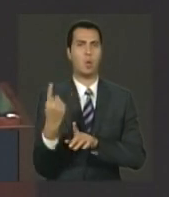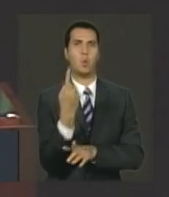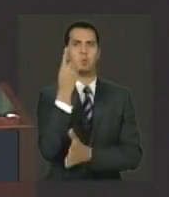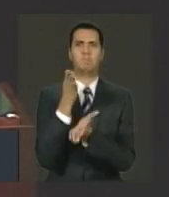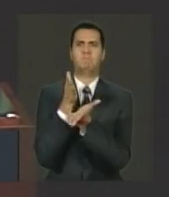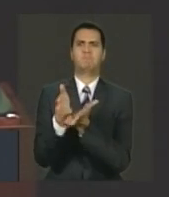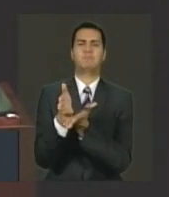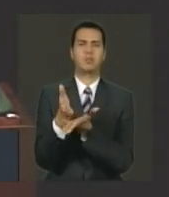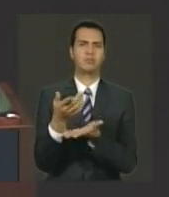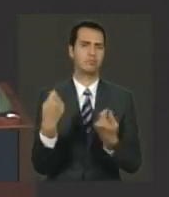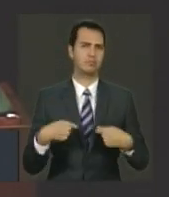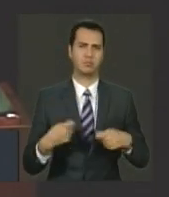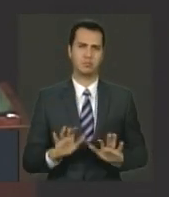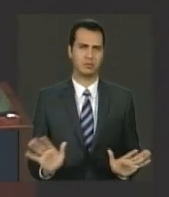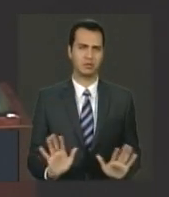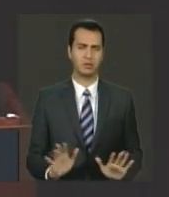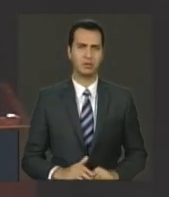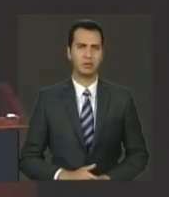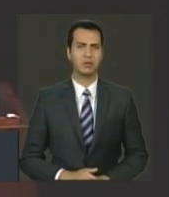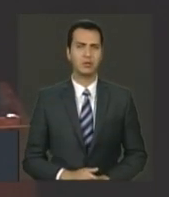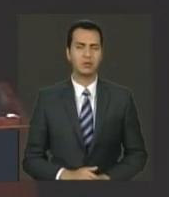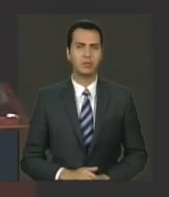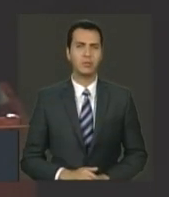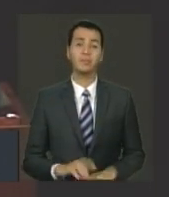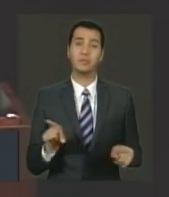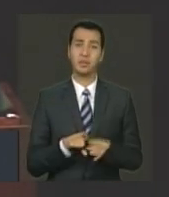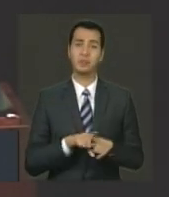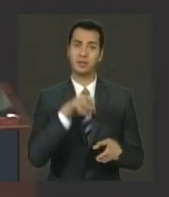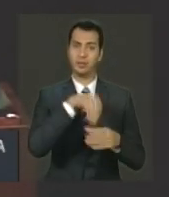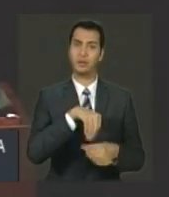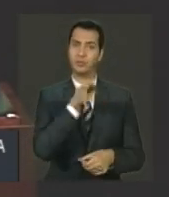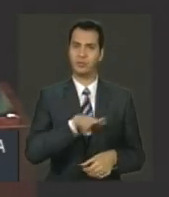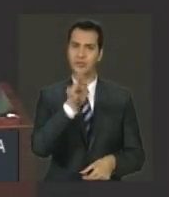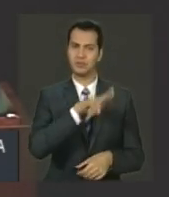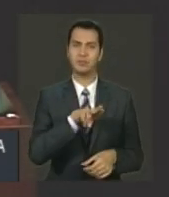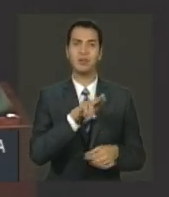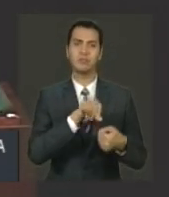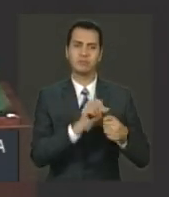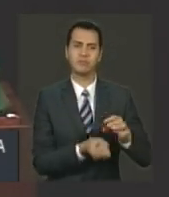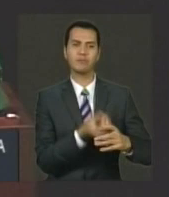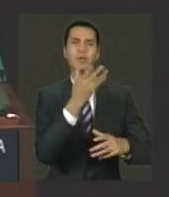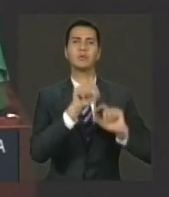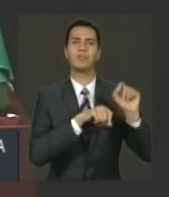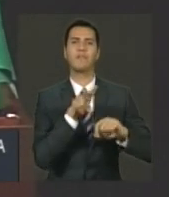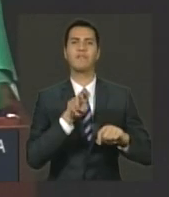Ainda mais, nela se constrói a virtude e luta-se pela ética.